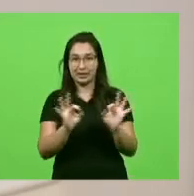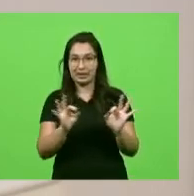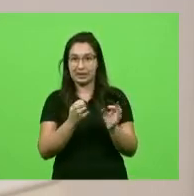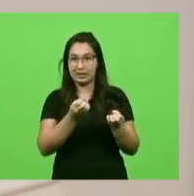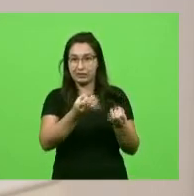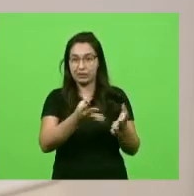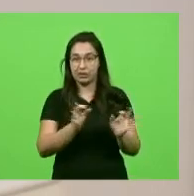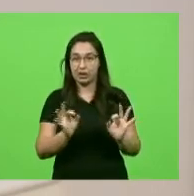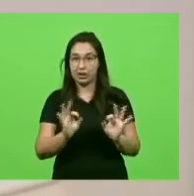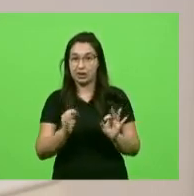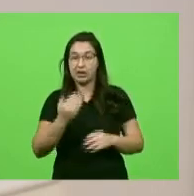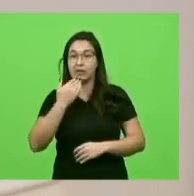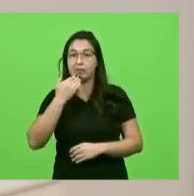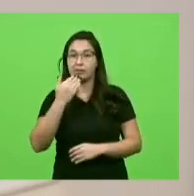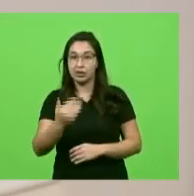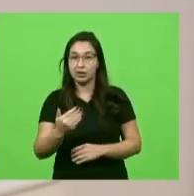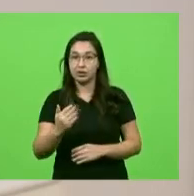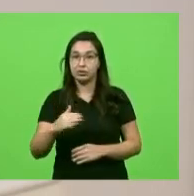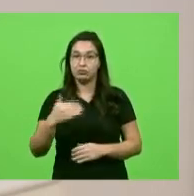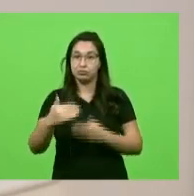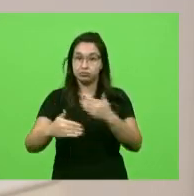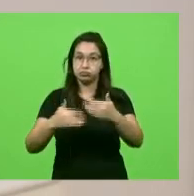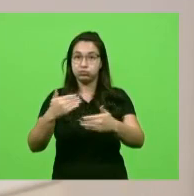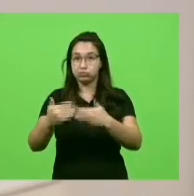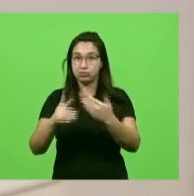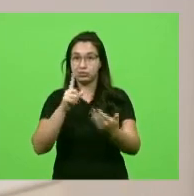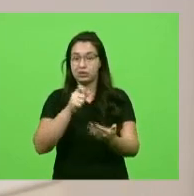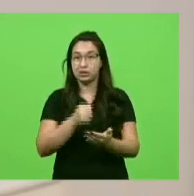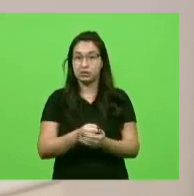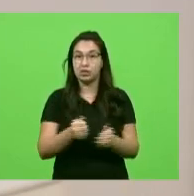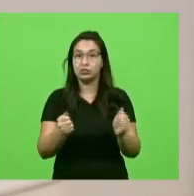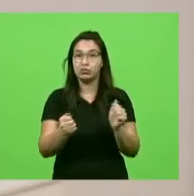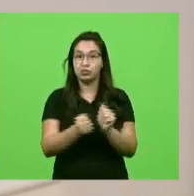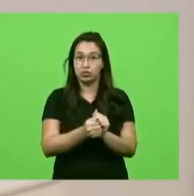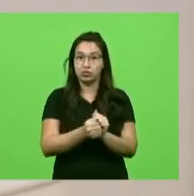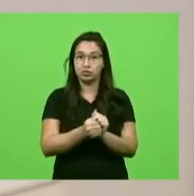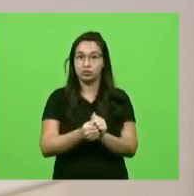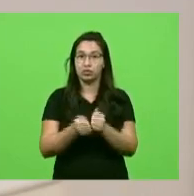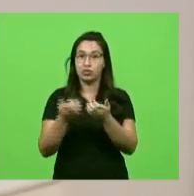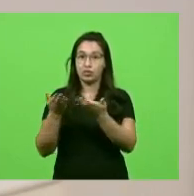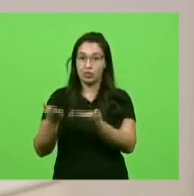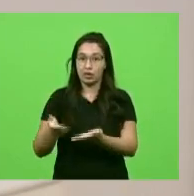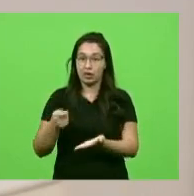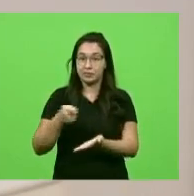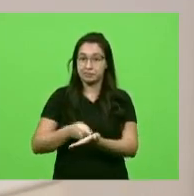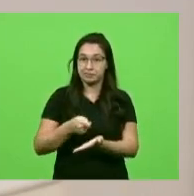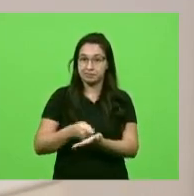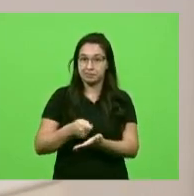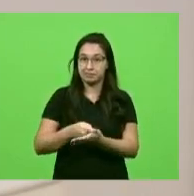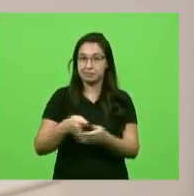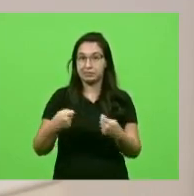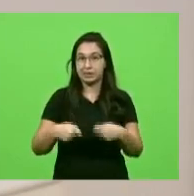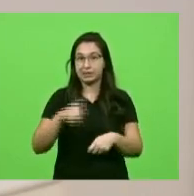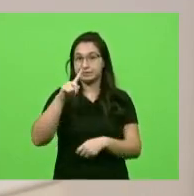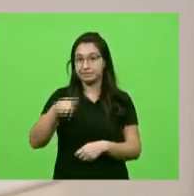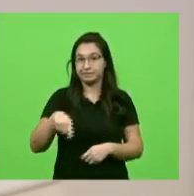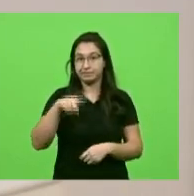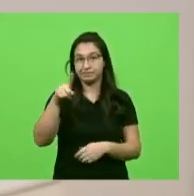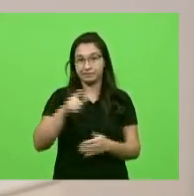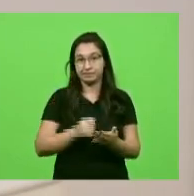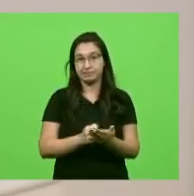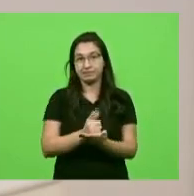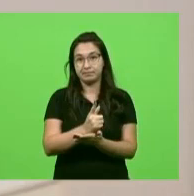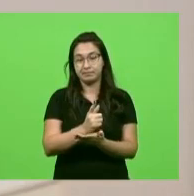solicitou então o prosseguimento das providências necessárias junto ao núcleo de penalidades para o devido cancelamento da compra.